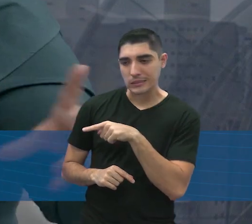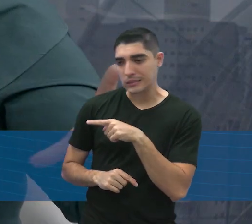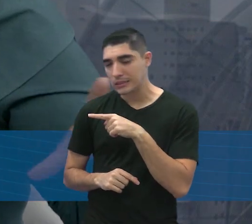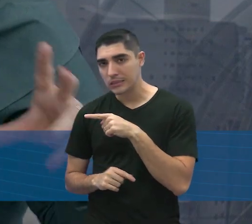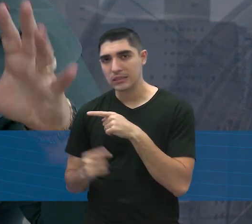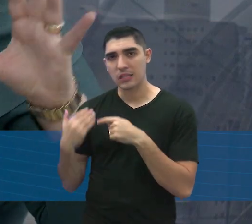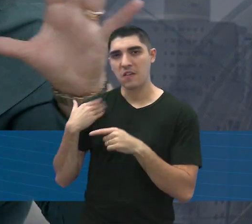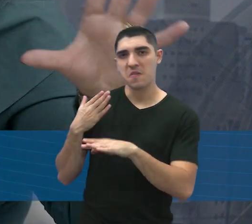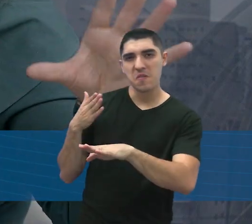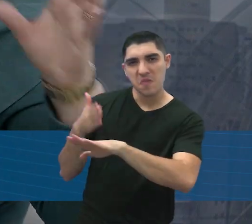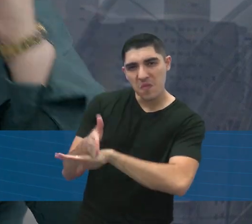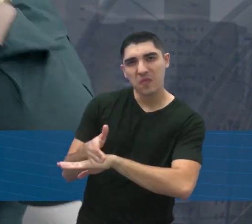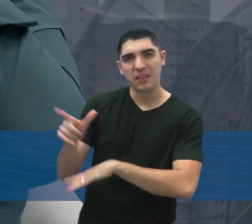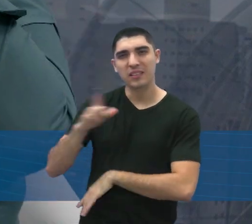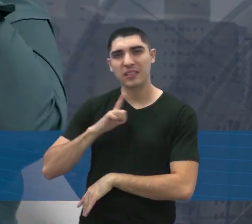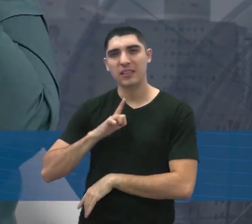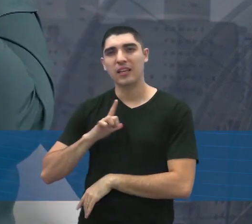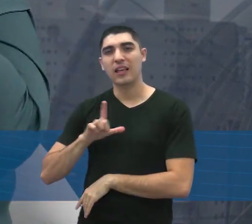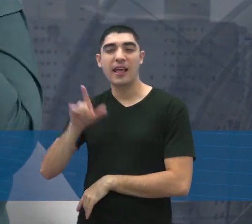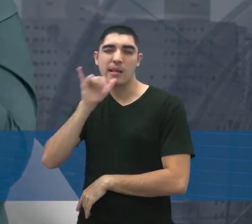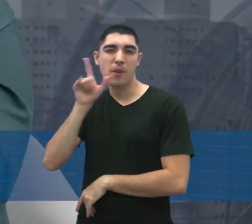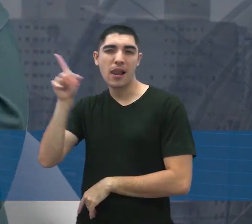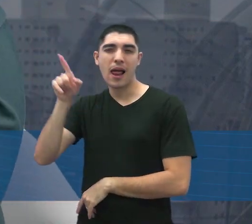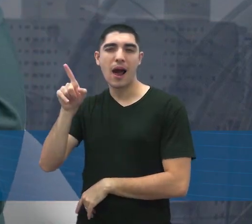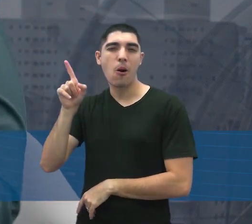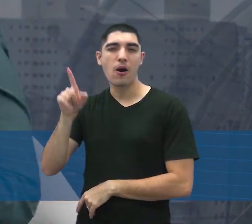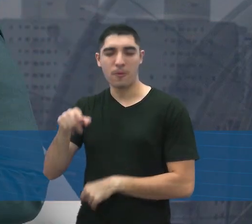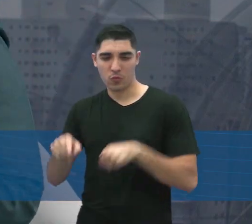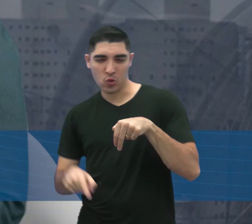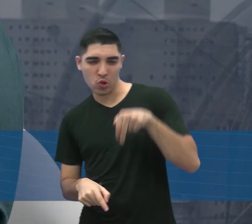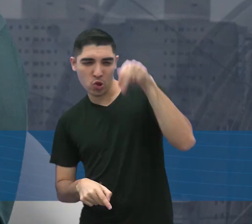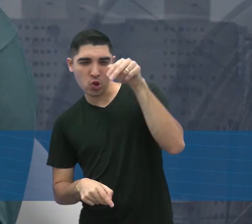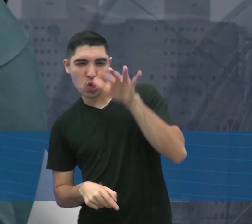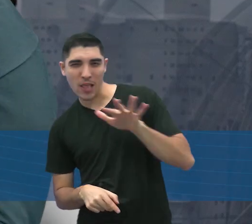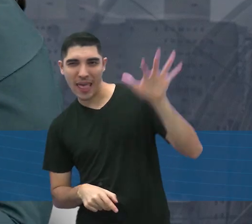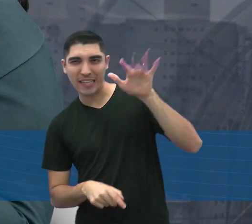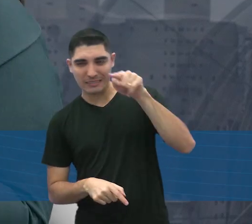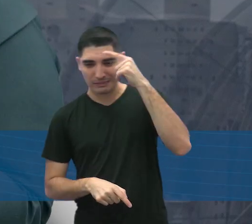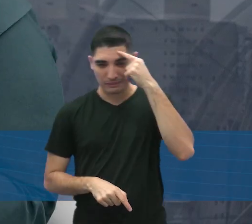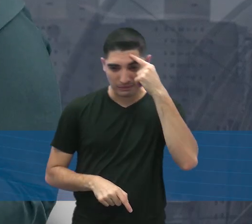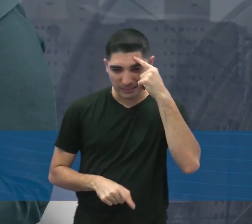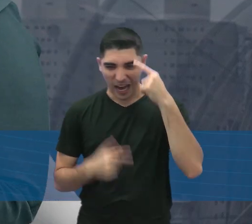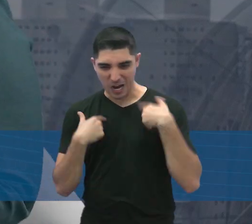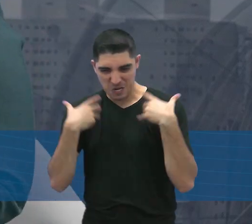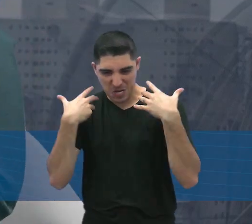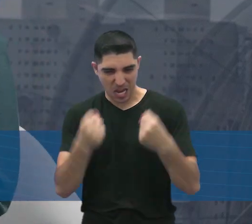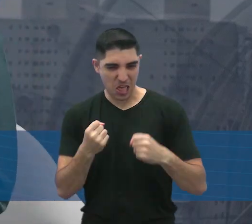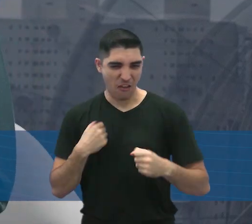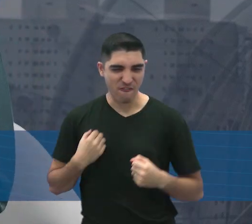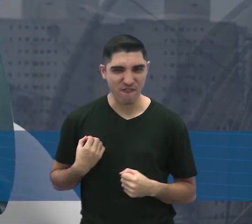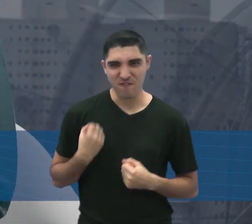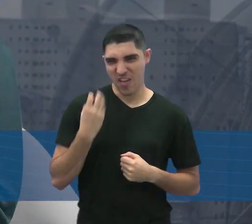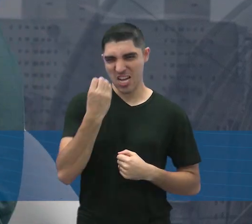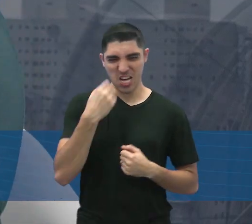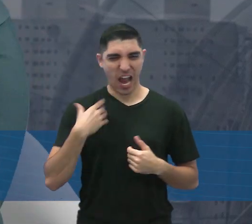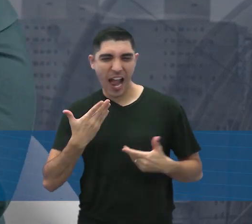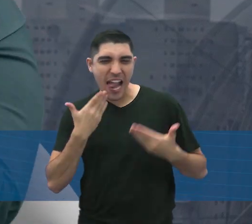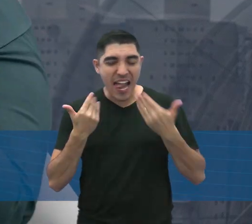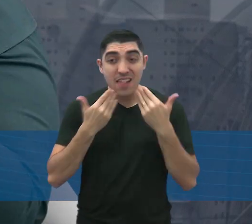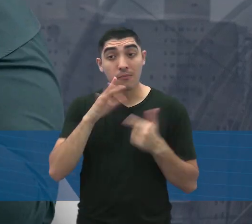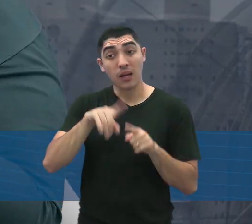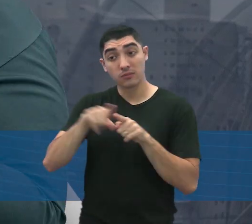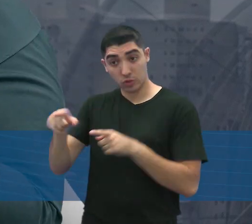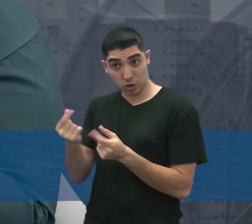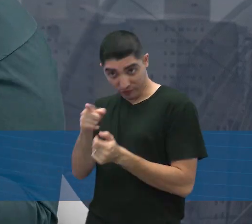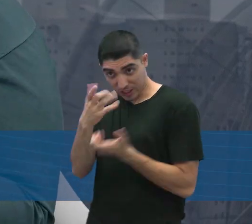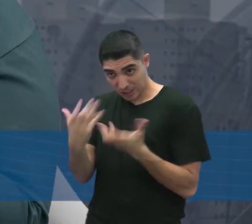nas dunas de bug, não tem assim no Nordeste que pergunta com emoção ou sem emoção? Eu posso deixar a emoção para isso e de uma